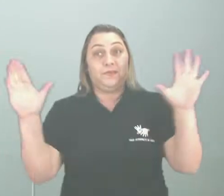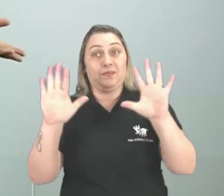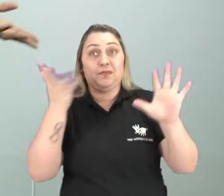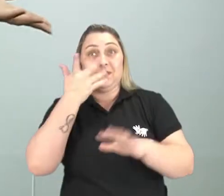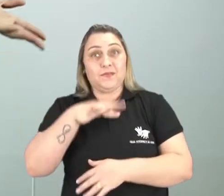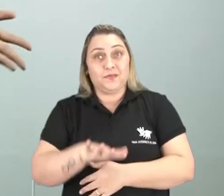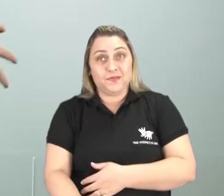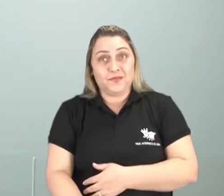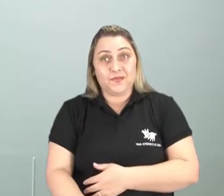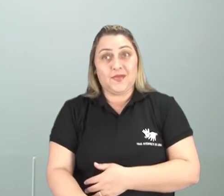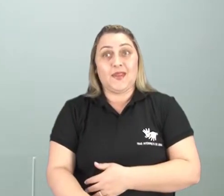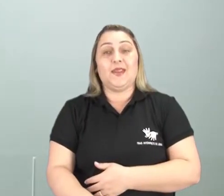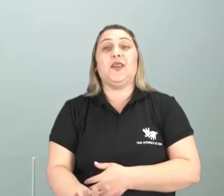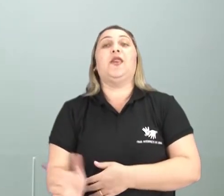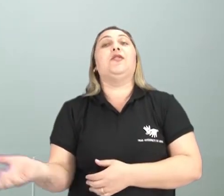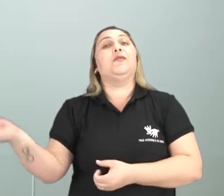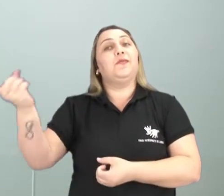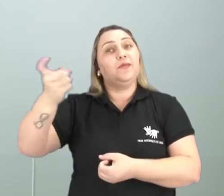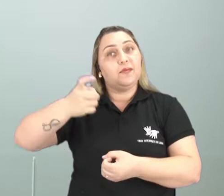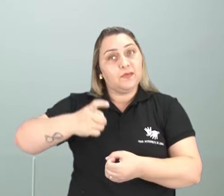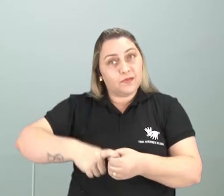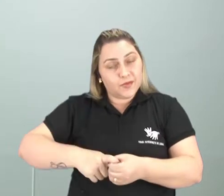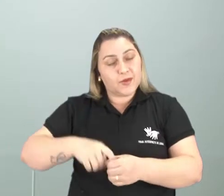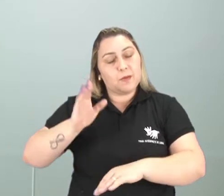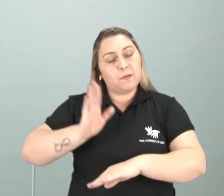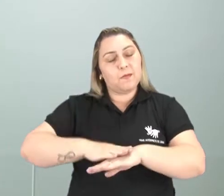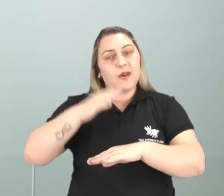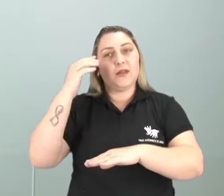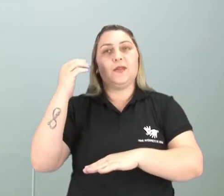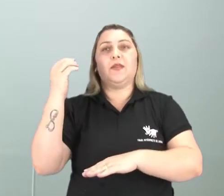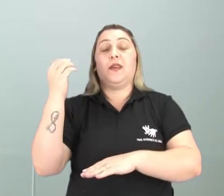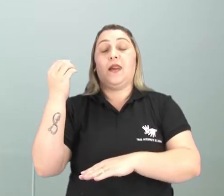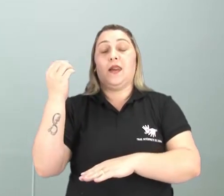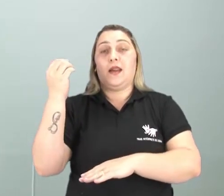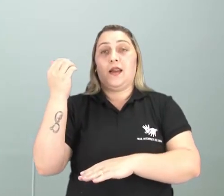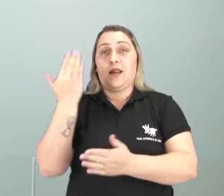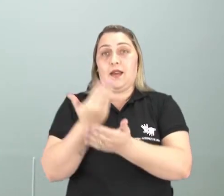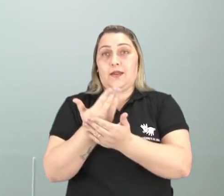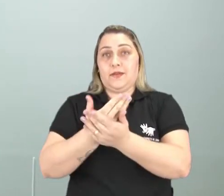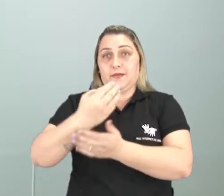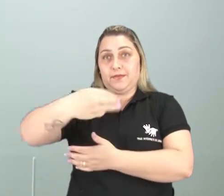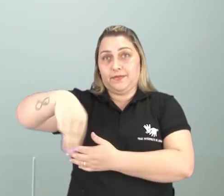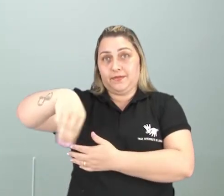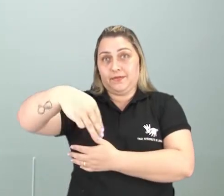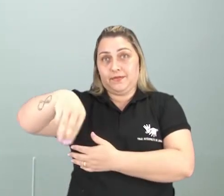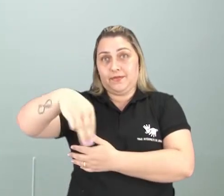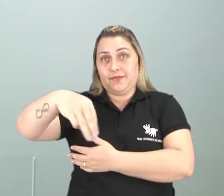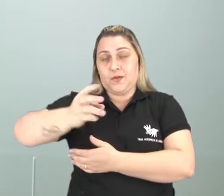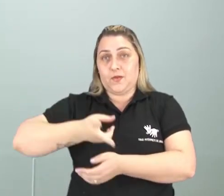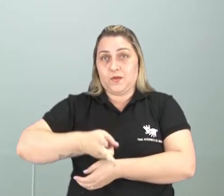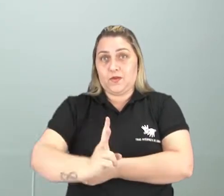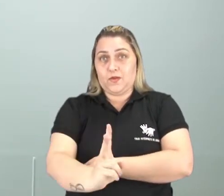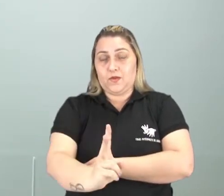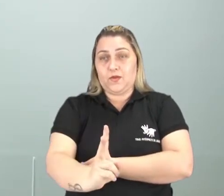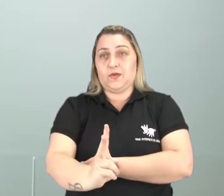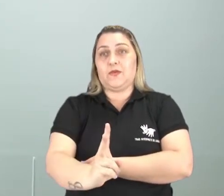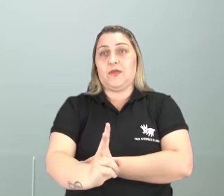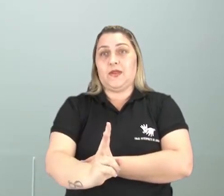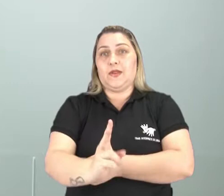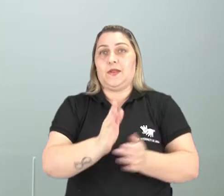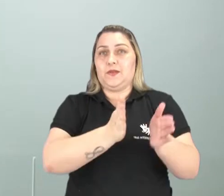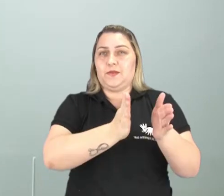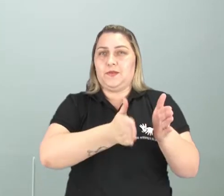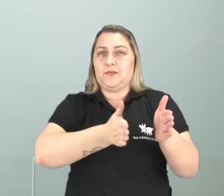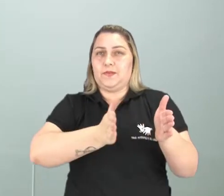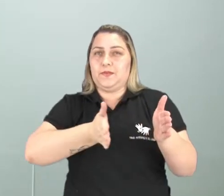o olá crianças estão de volta para mais uma aula de matemática iremos continuar